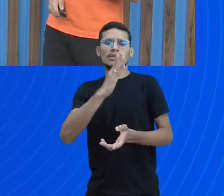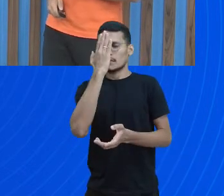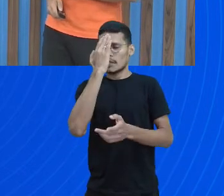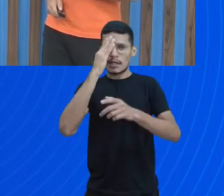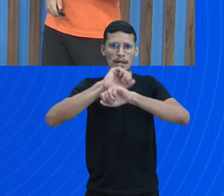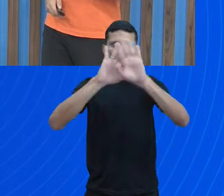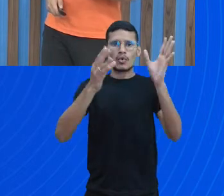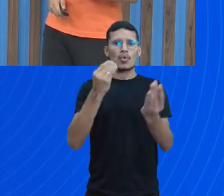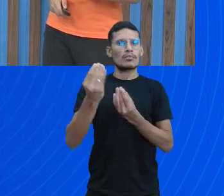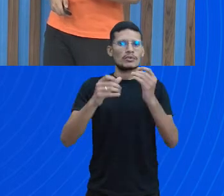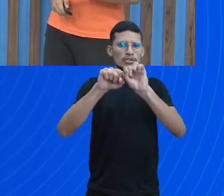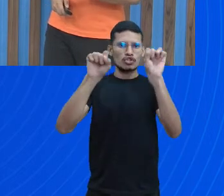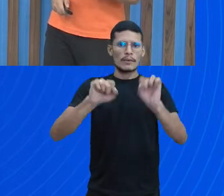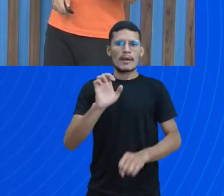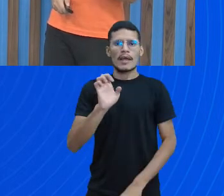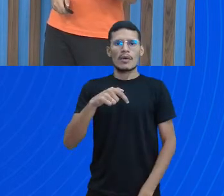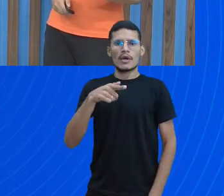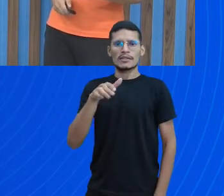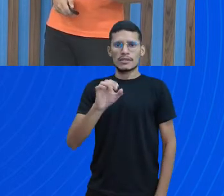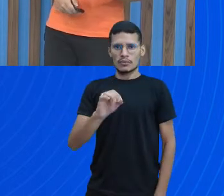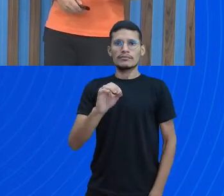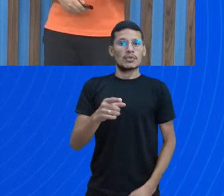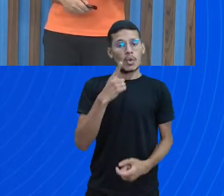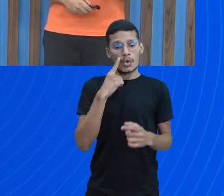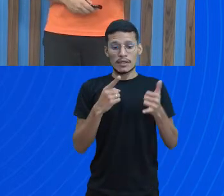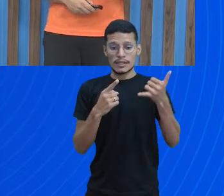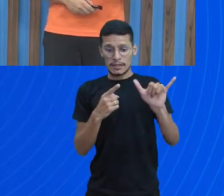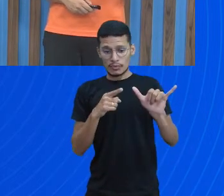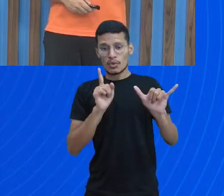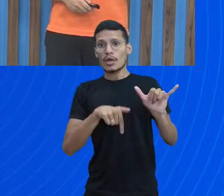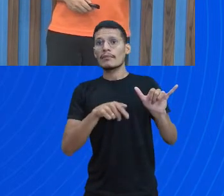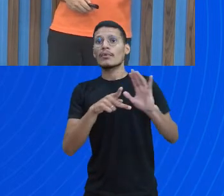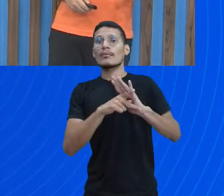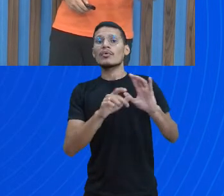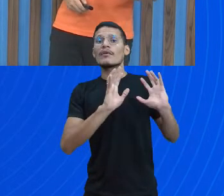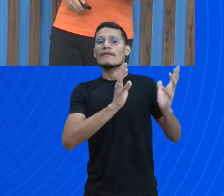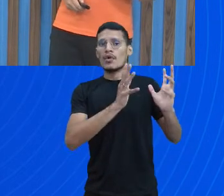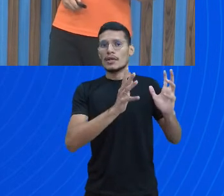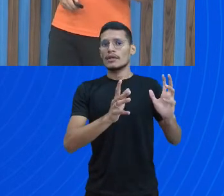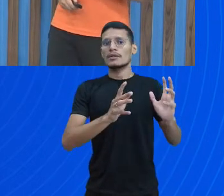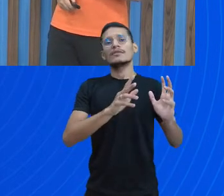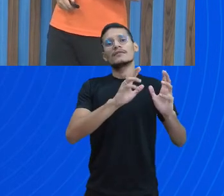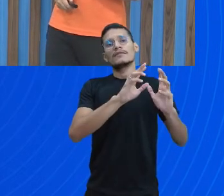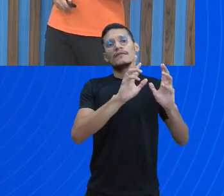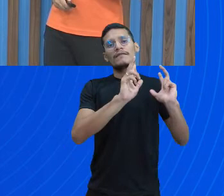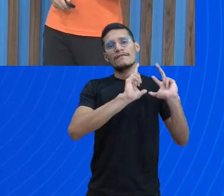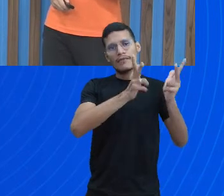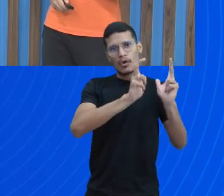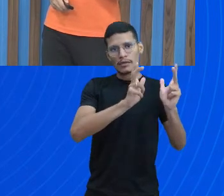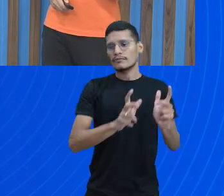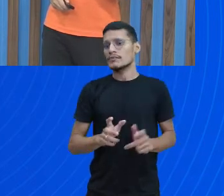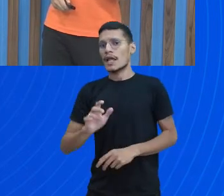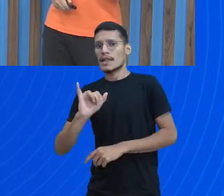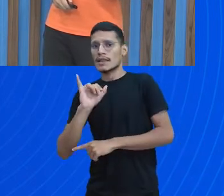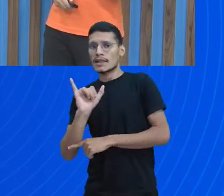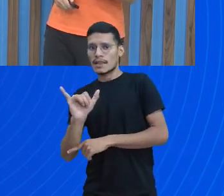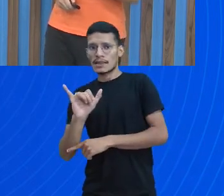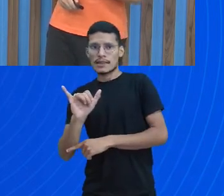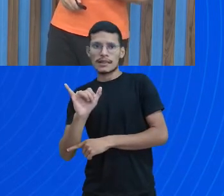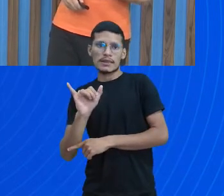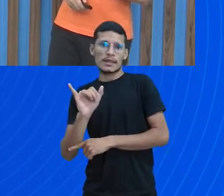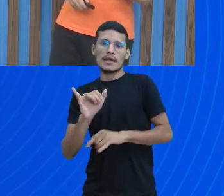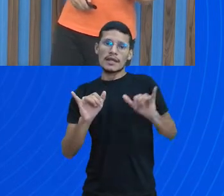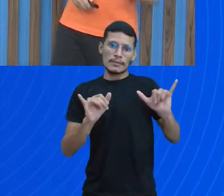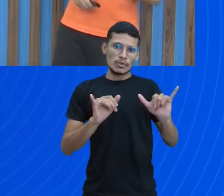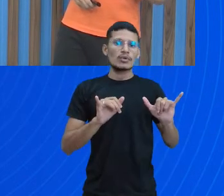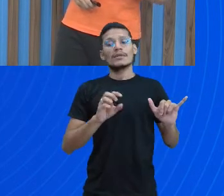equação, certo? Então, eu tenho que y vai representar a bola de vôlei e w vai representar a bola de